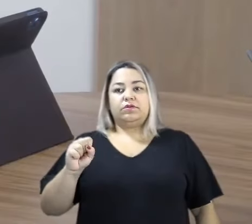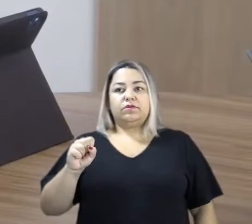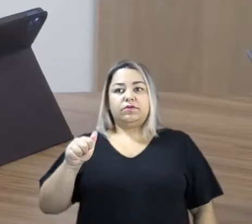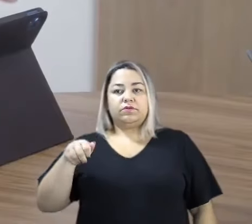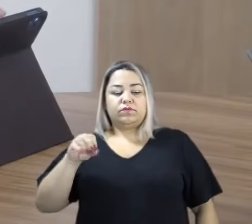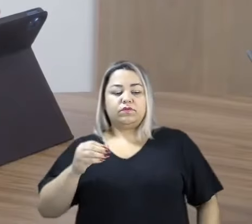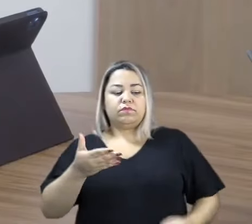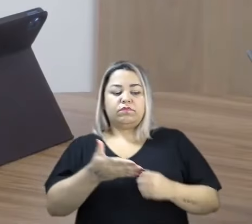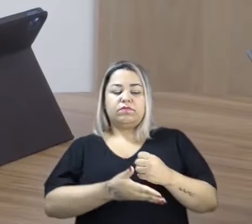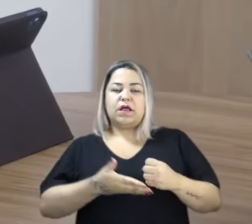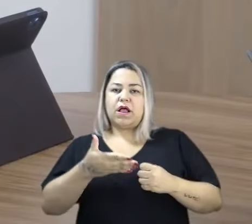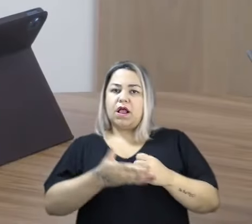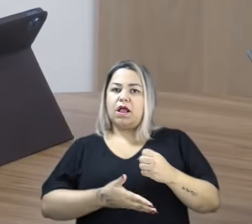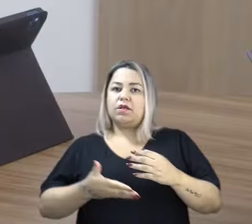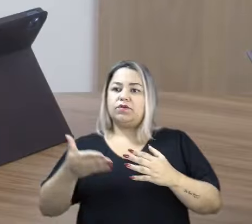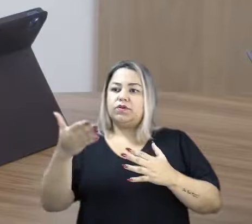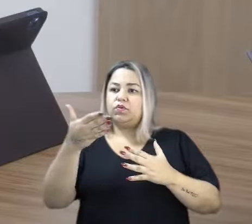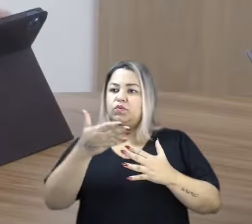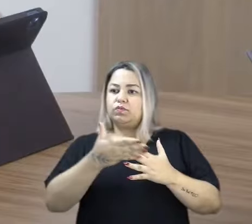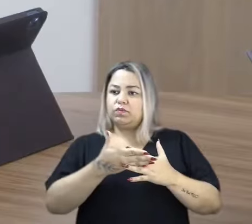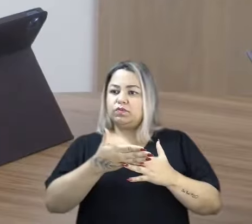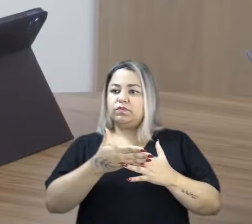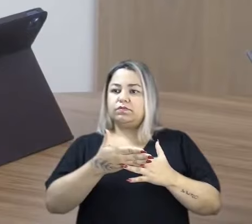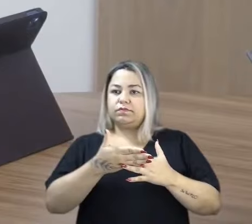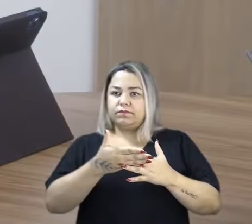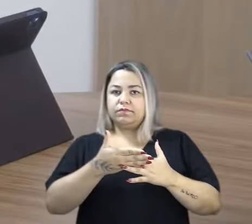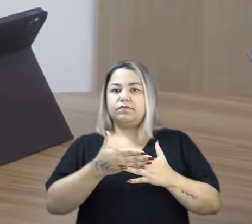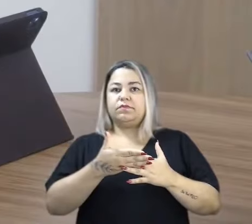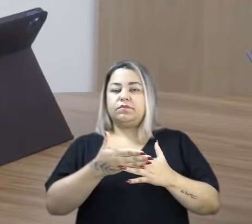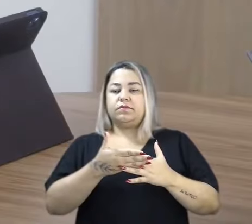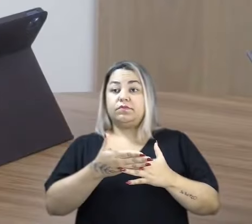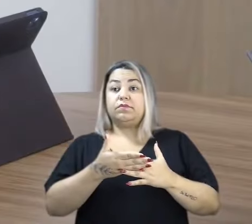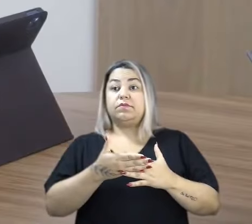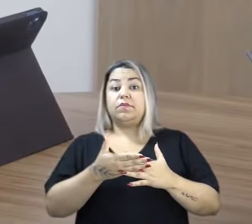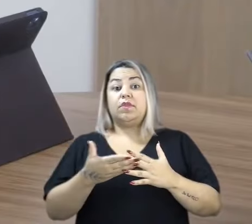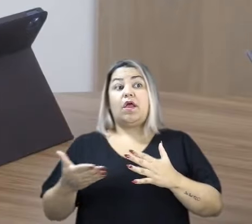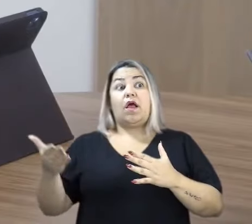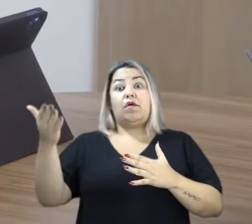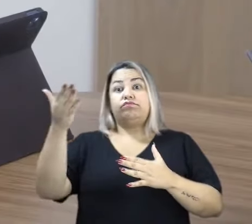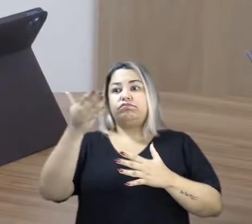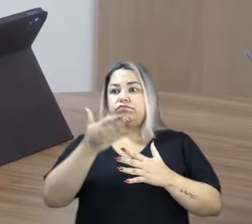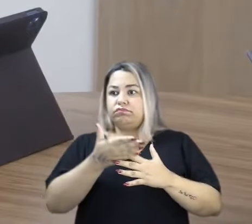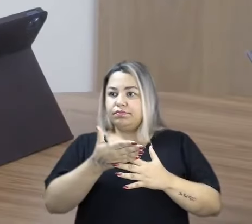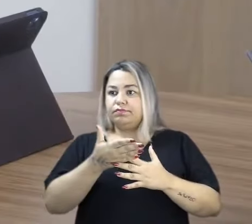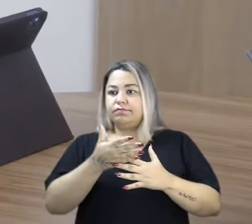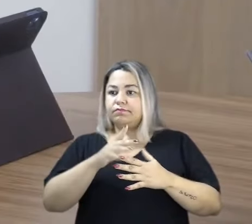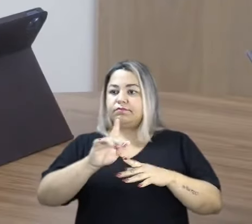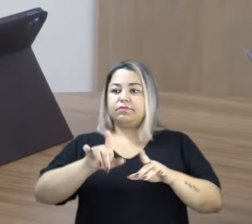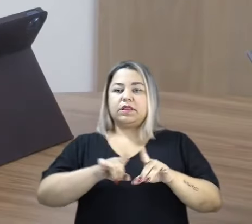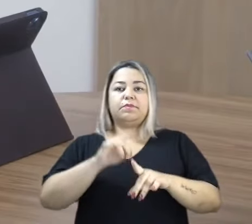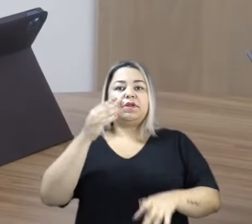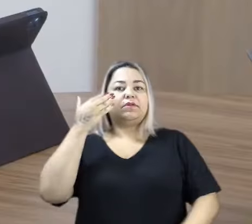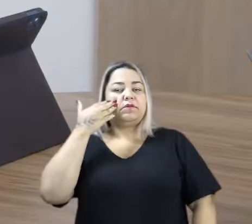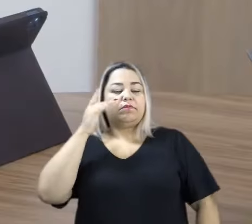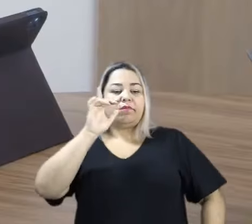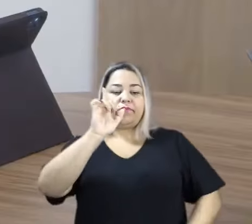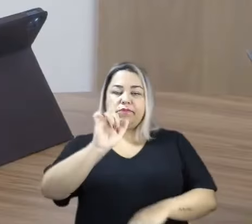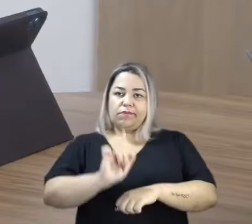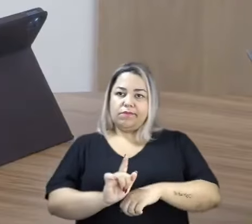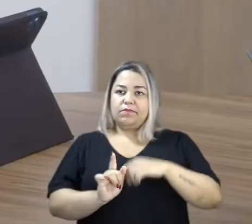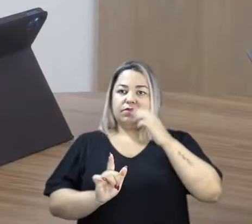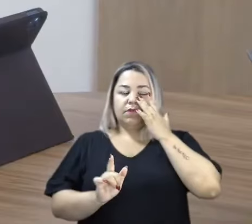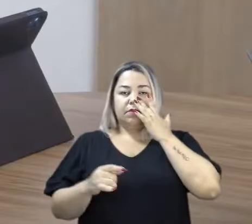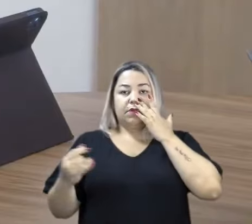básico, do avançado, do intermediário. Então, passa pela gestão entender, né?